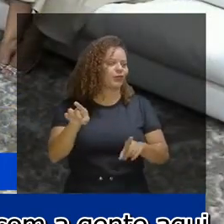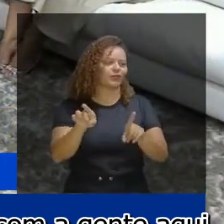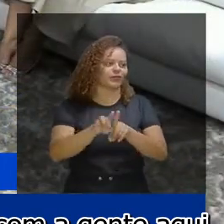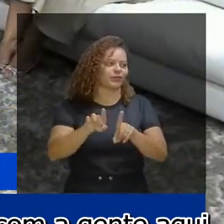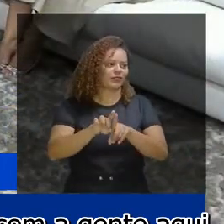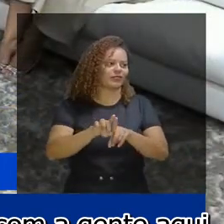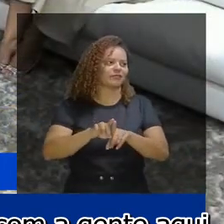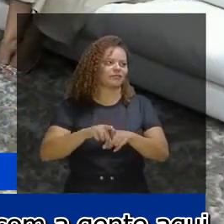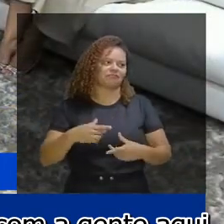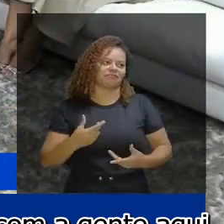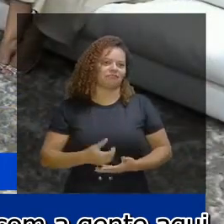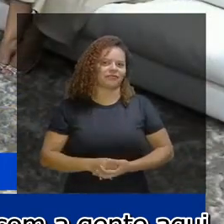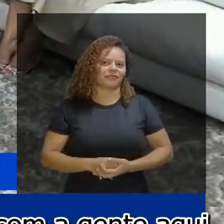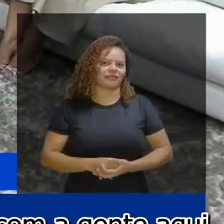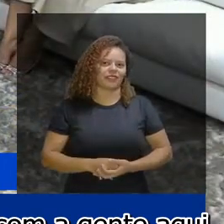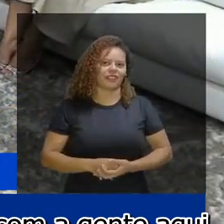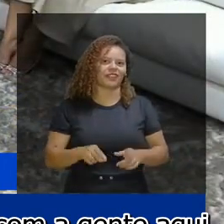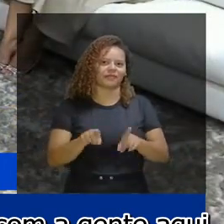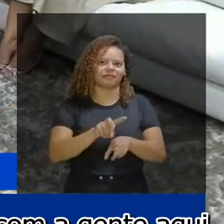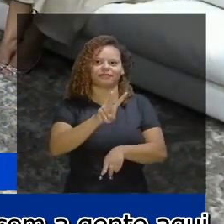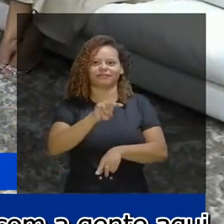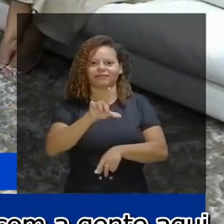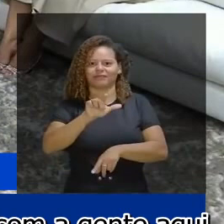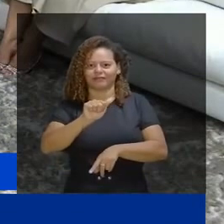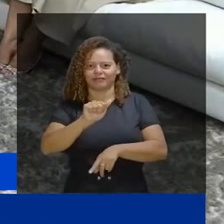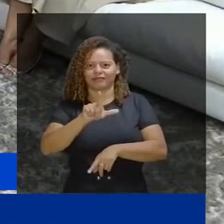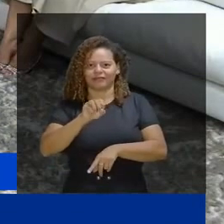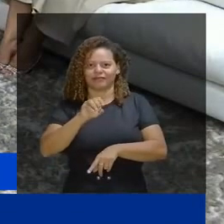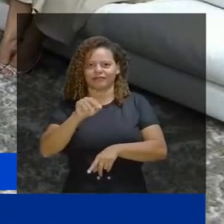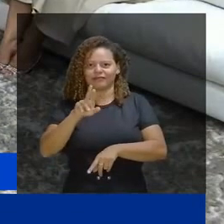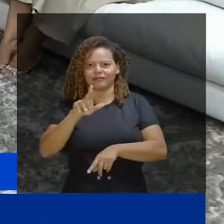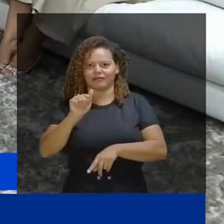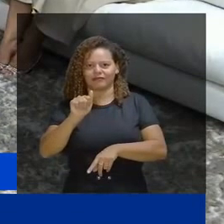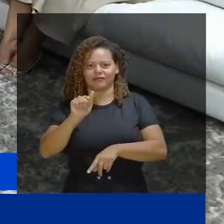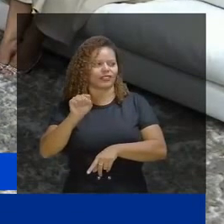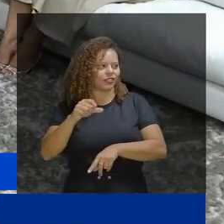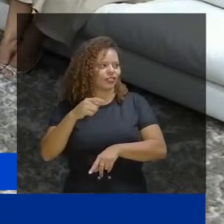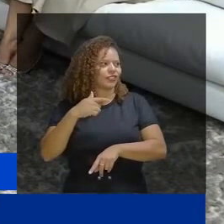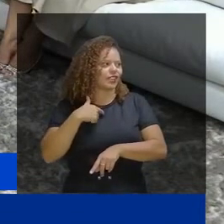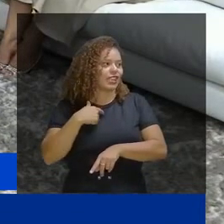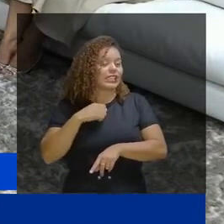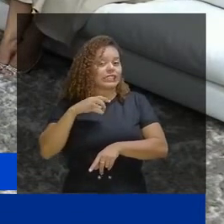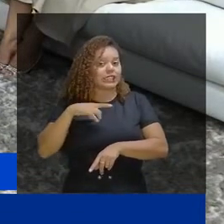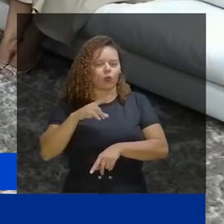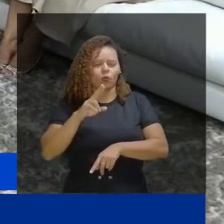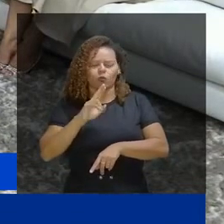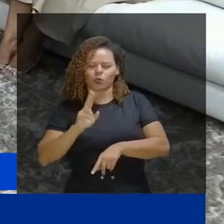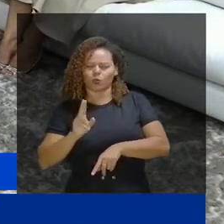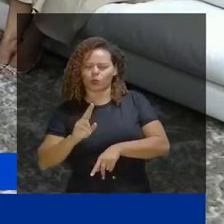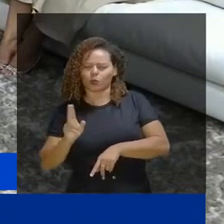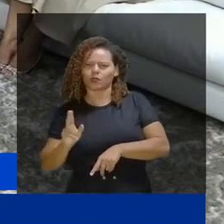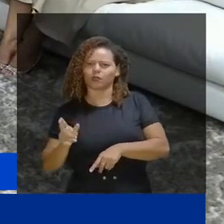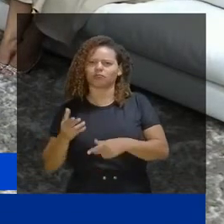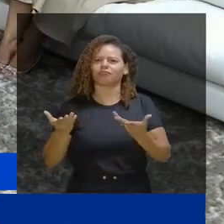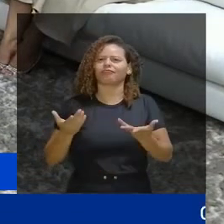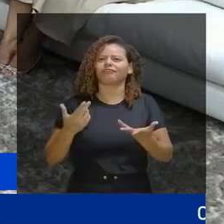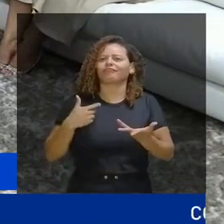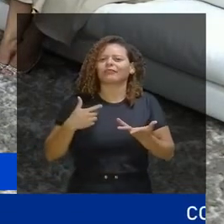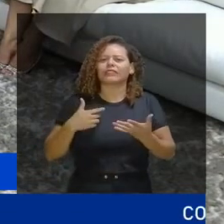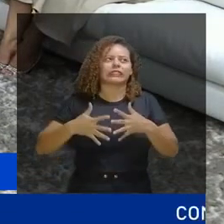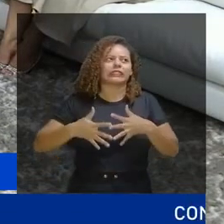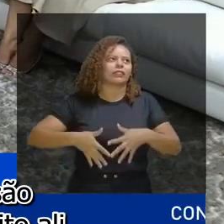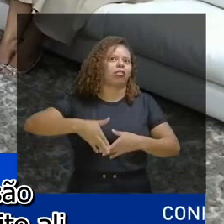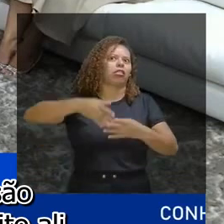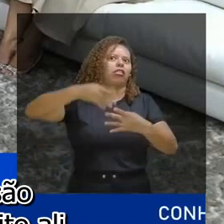João, Vilas Boas também, um grande abraço, está com a gente aqui, todos vocês. Eu não vou nominar, se eu fosse nominar cada um, ficaria